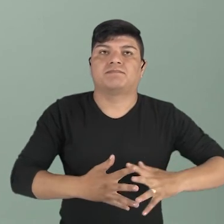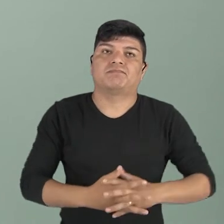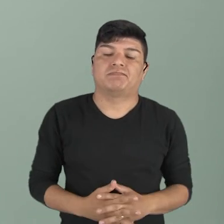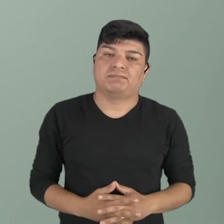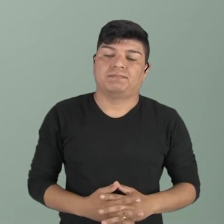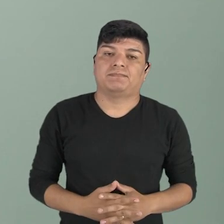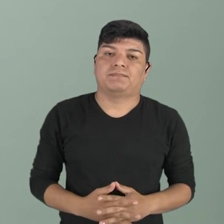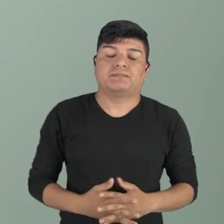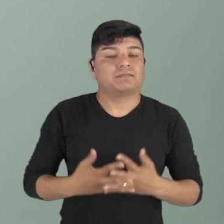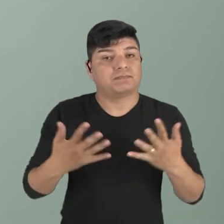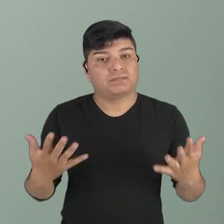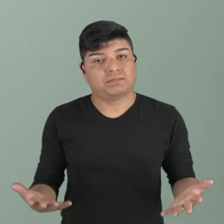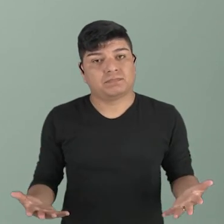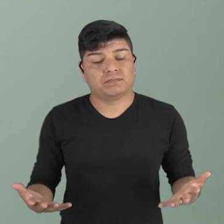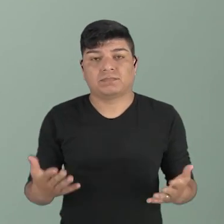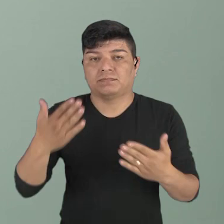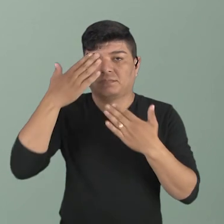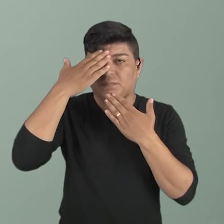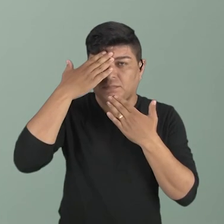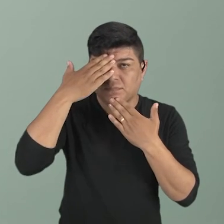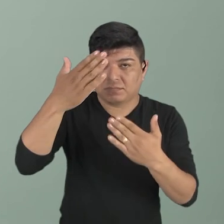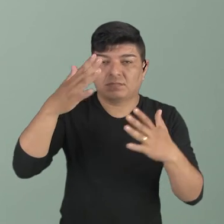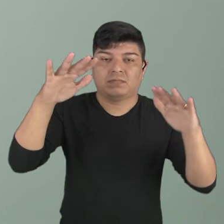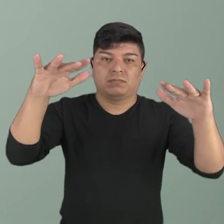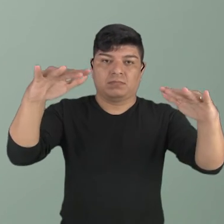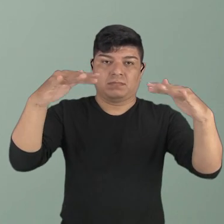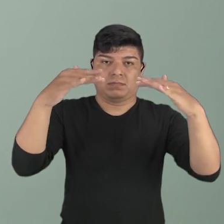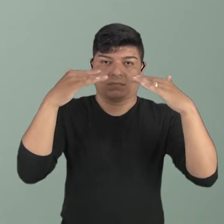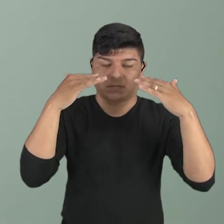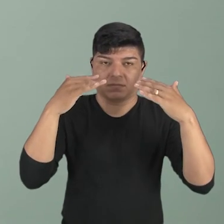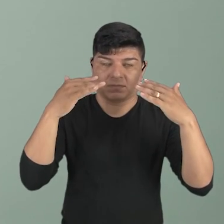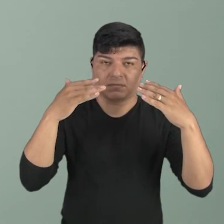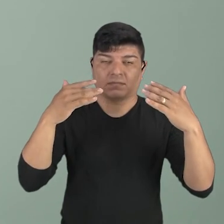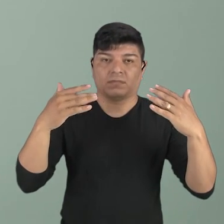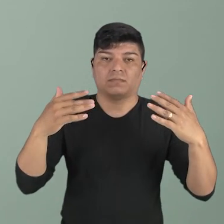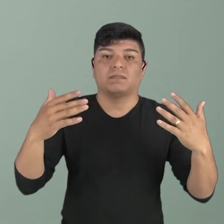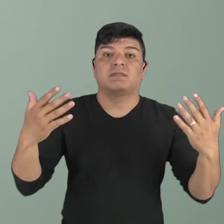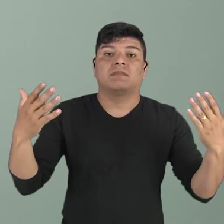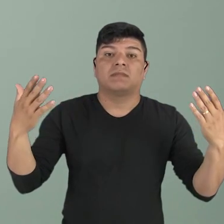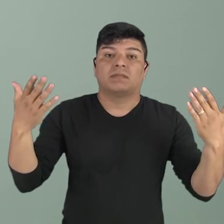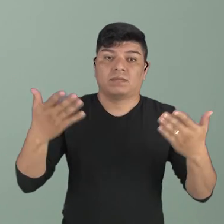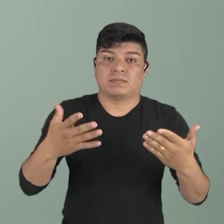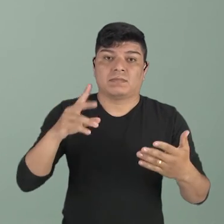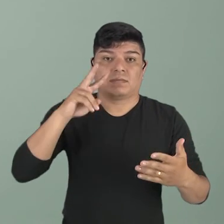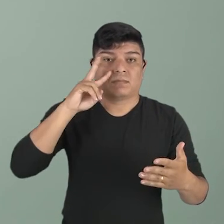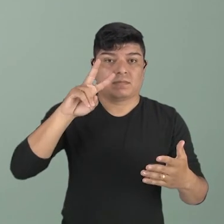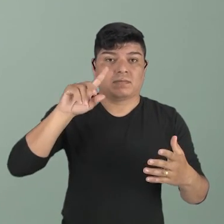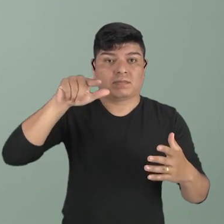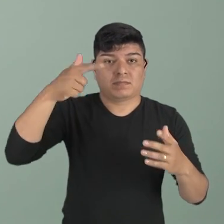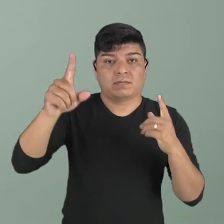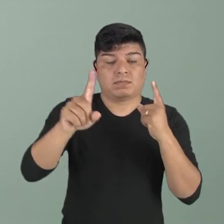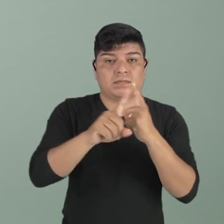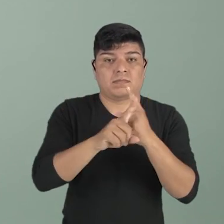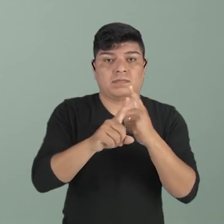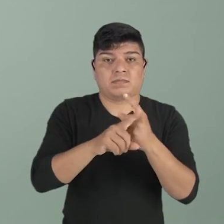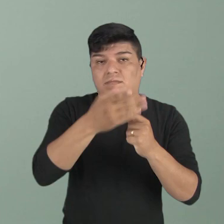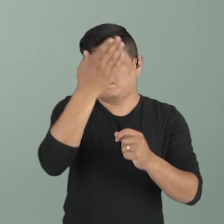E é isso, gente. Muito obrigada pela atenção de vocês até aqui. Nos vemos na próxima